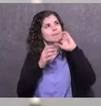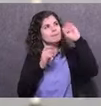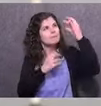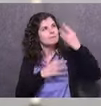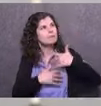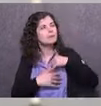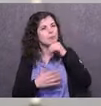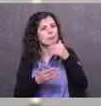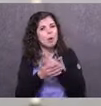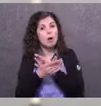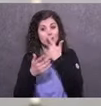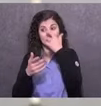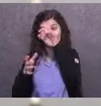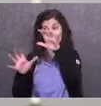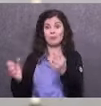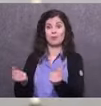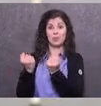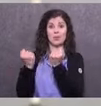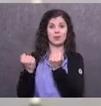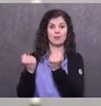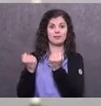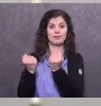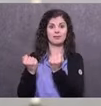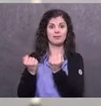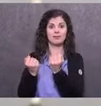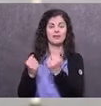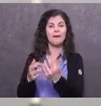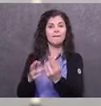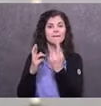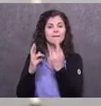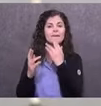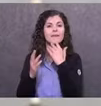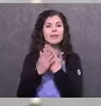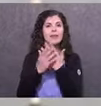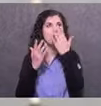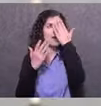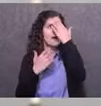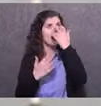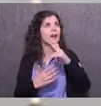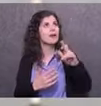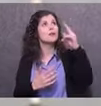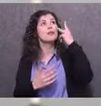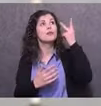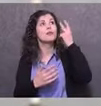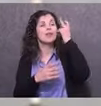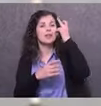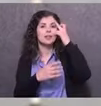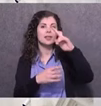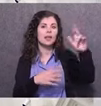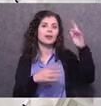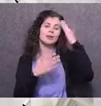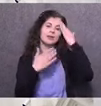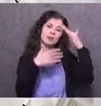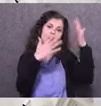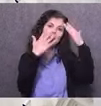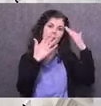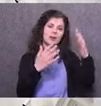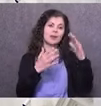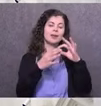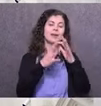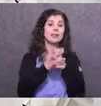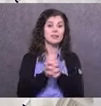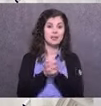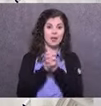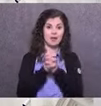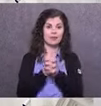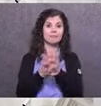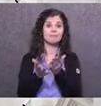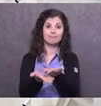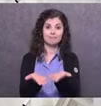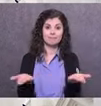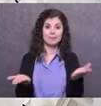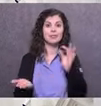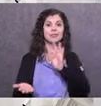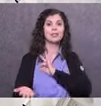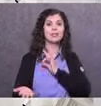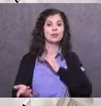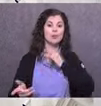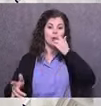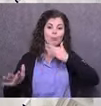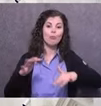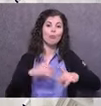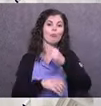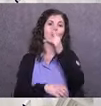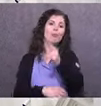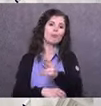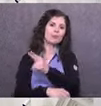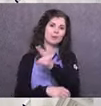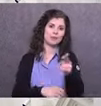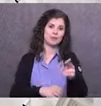do Redentor, sejamos conduzidos à glória da ressurreição, oremos. Abençoai, Senhor, o vosso povo.